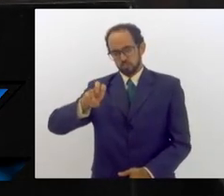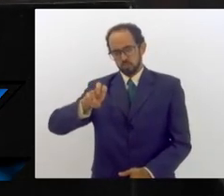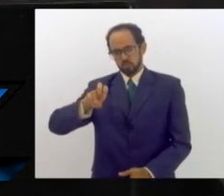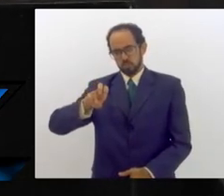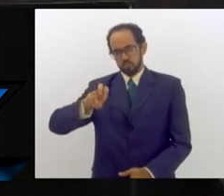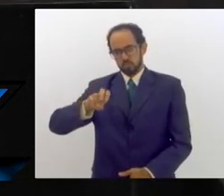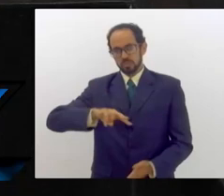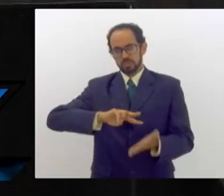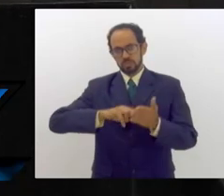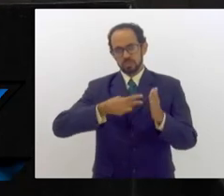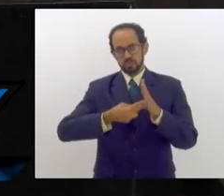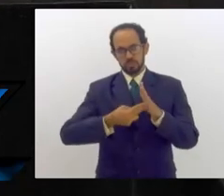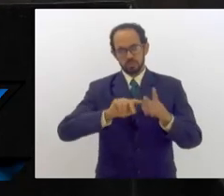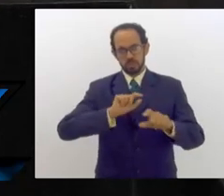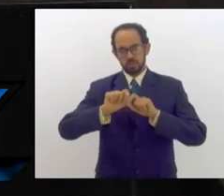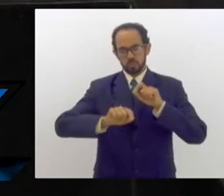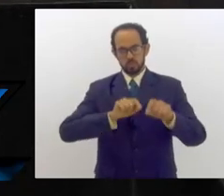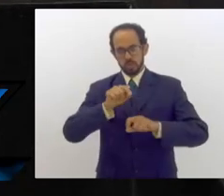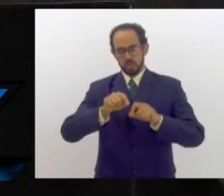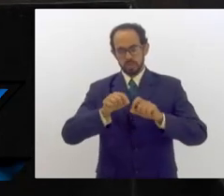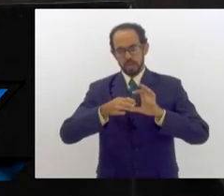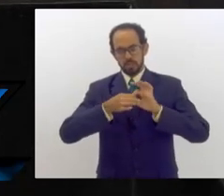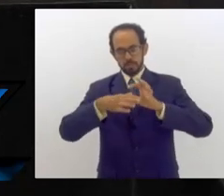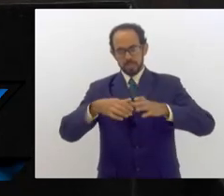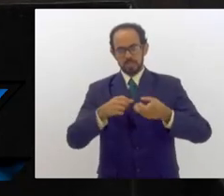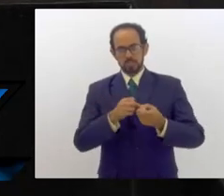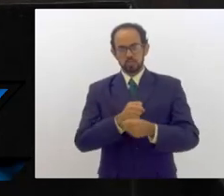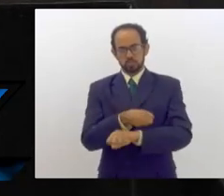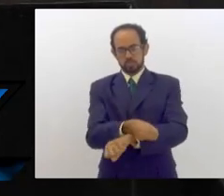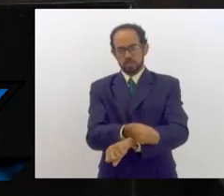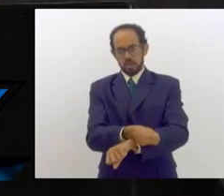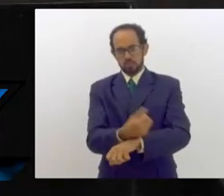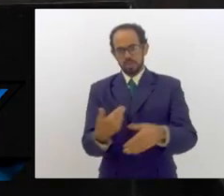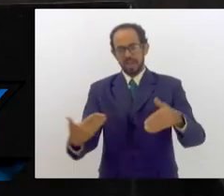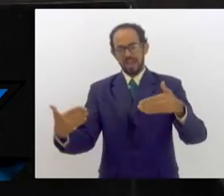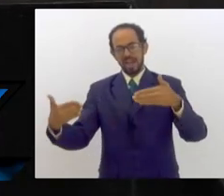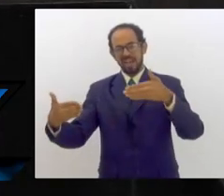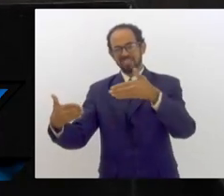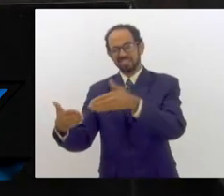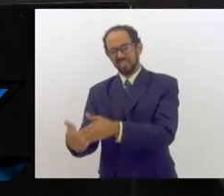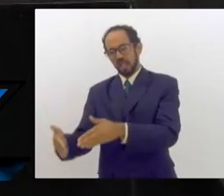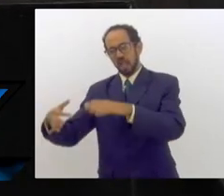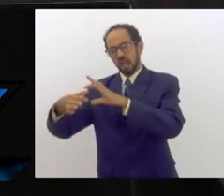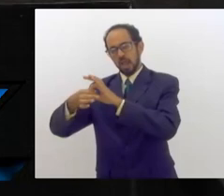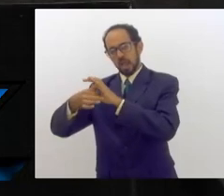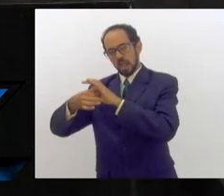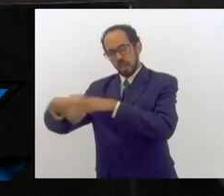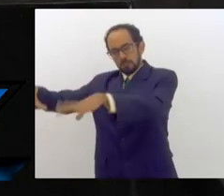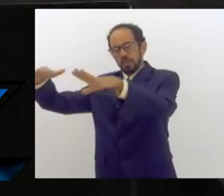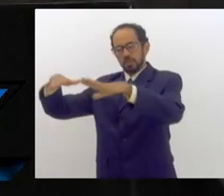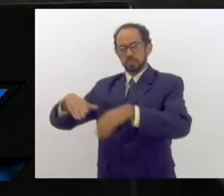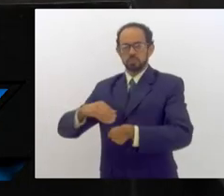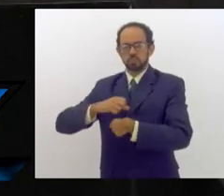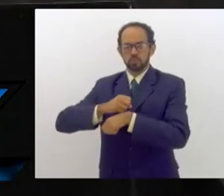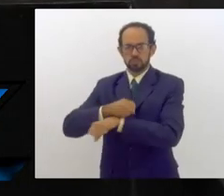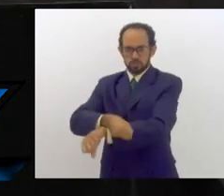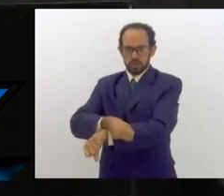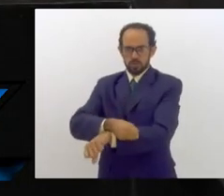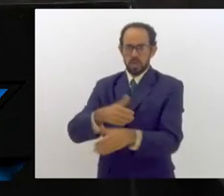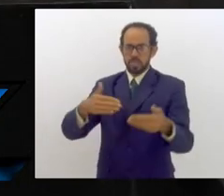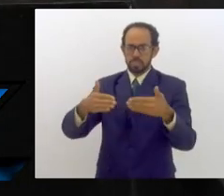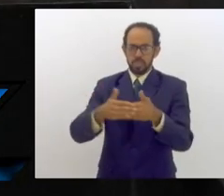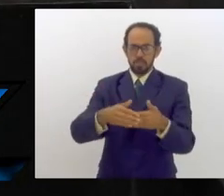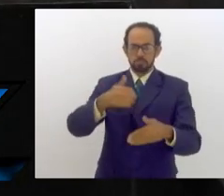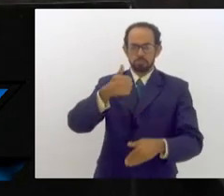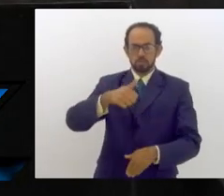ou seja desde a libertação da escravidão da Abolição formal da escravidão em 1888 até